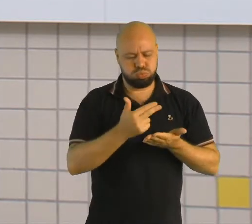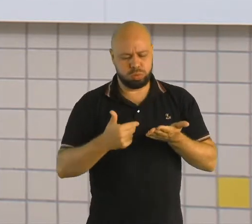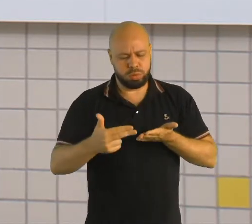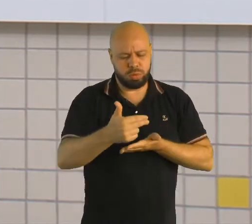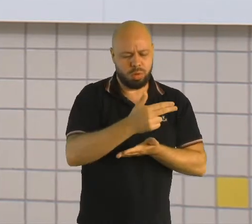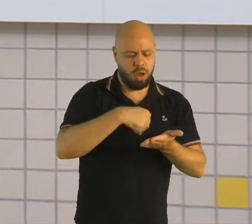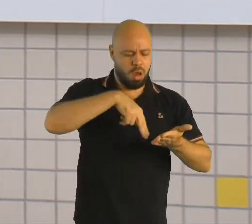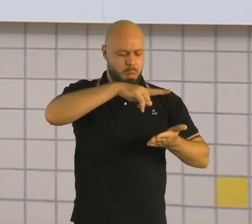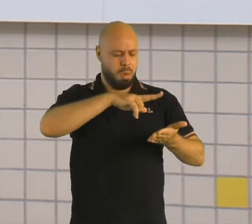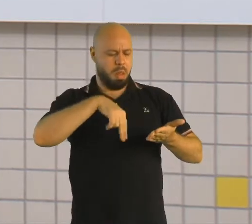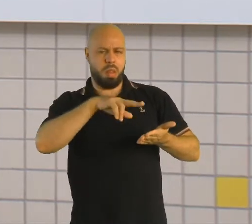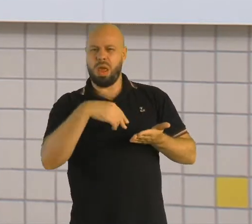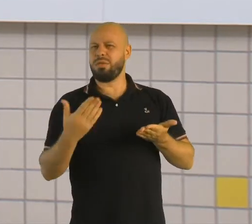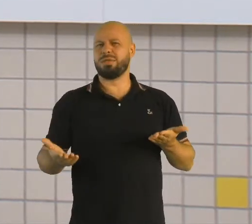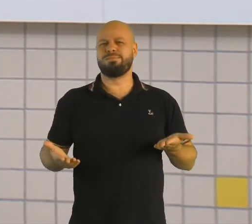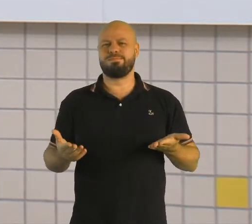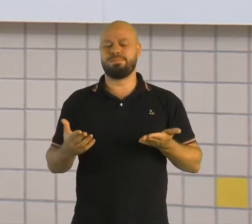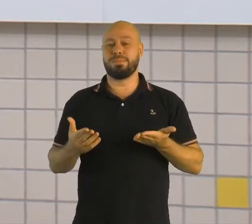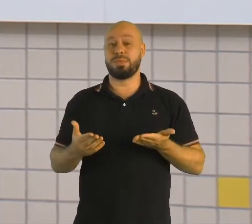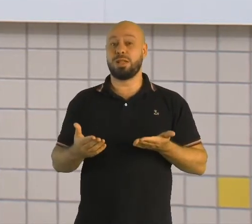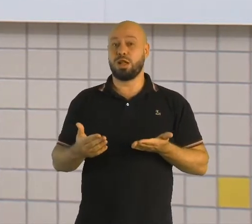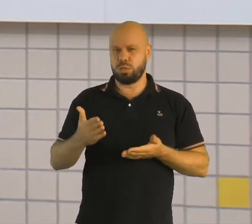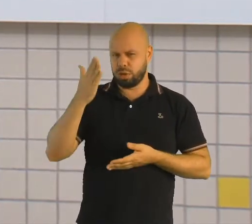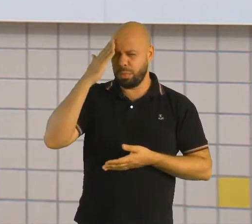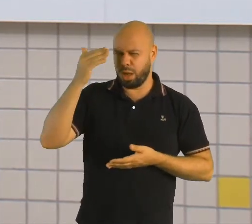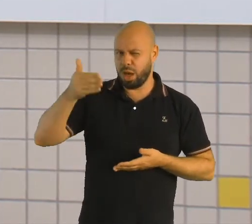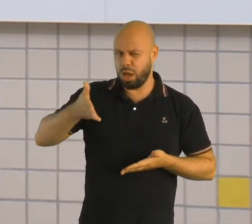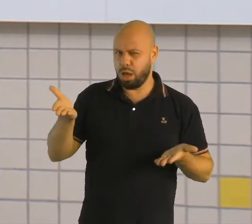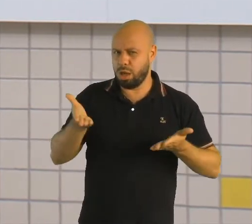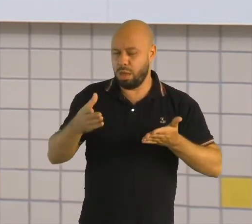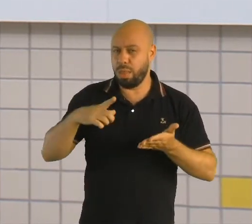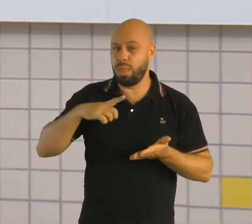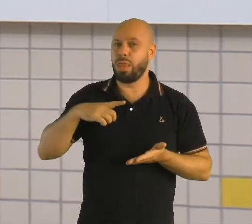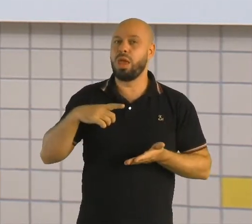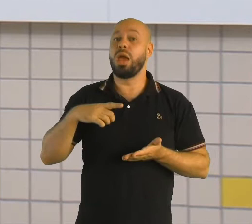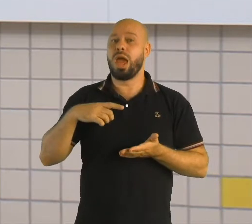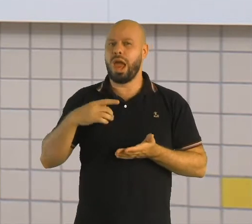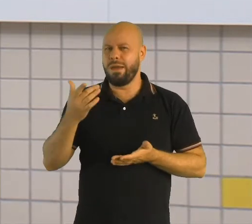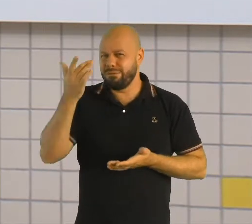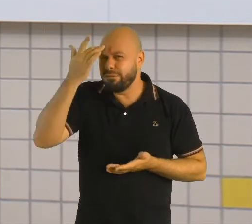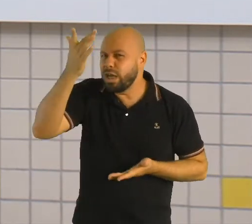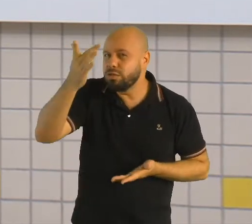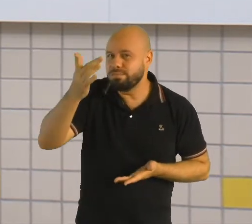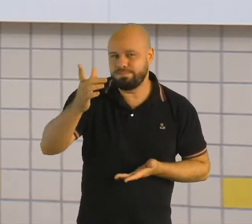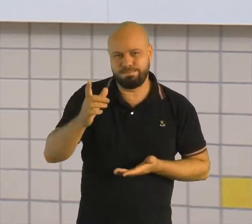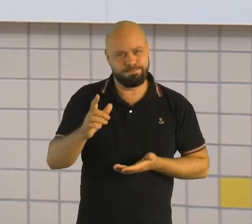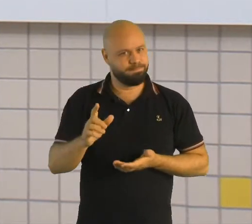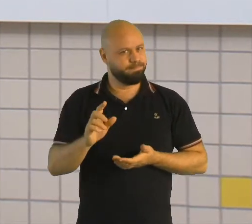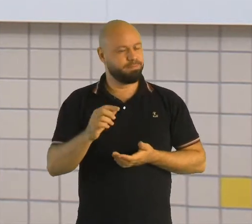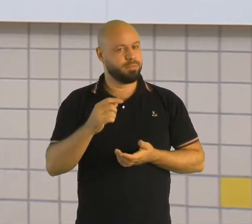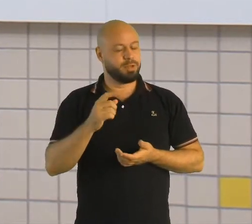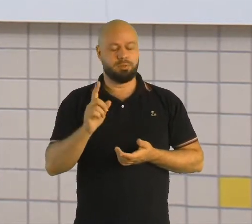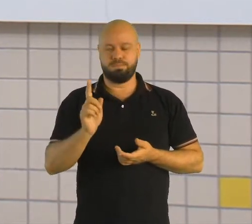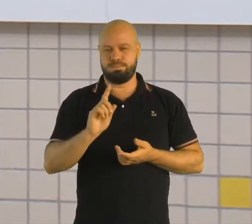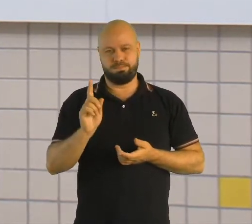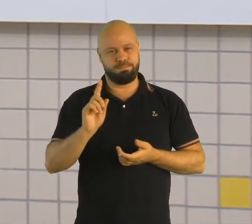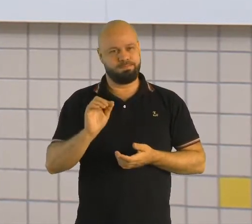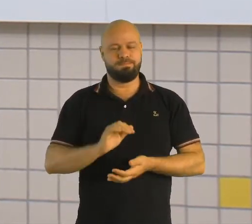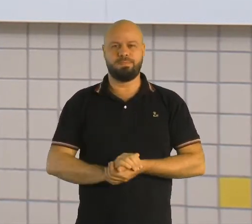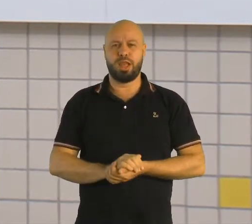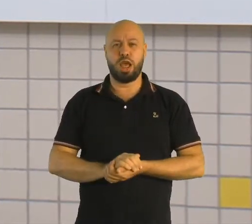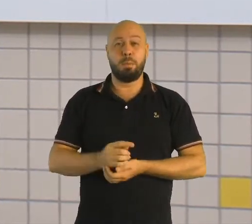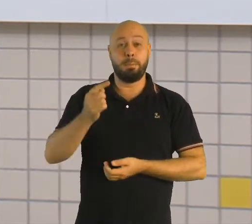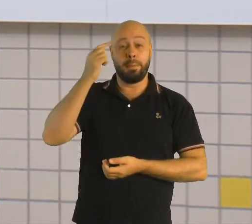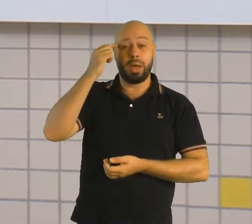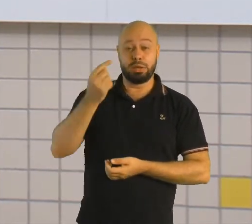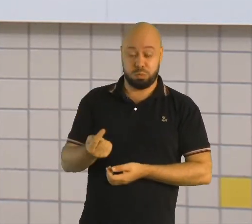de artista, até na nossa realidade contemporânea, não é fácil. Imagina, né, desses artistas renascentistas lá do